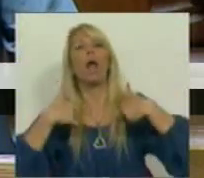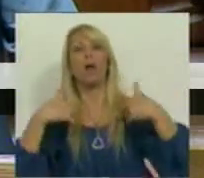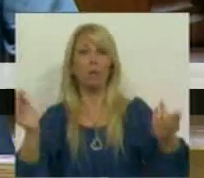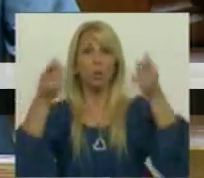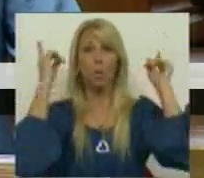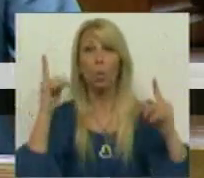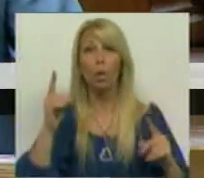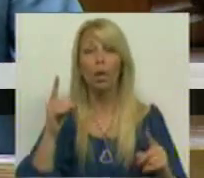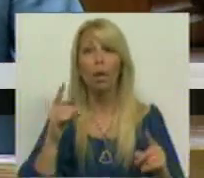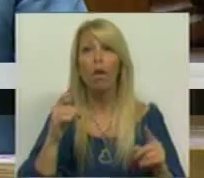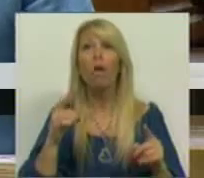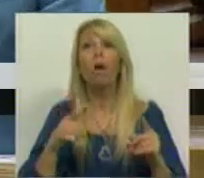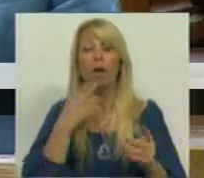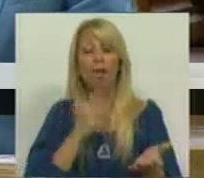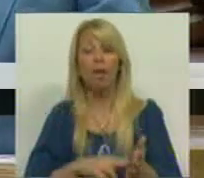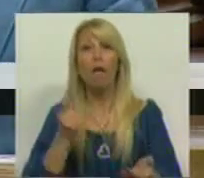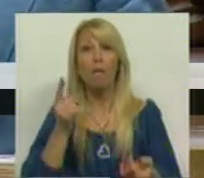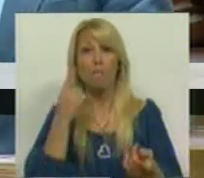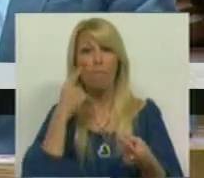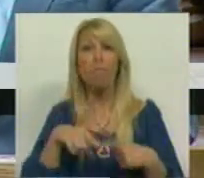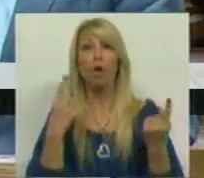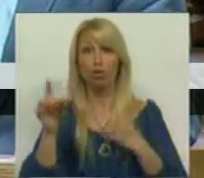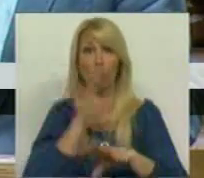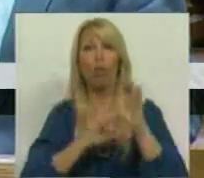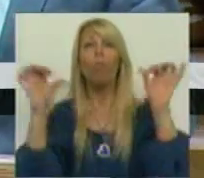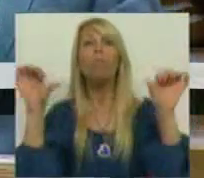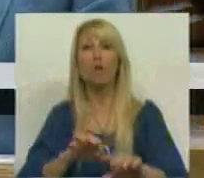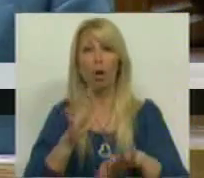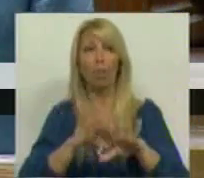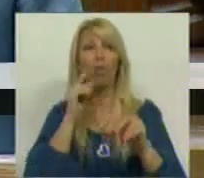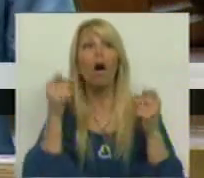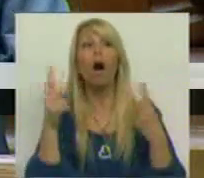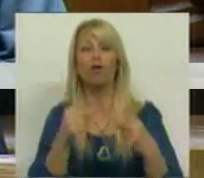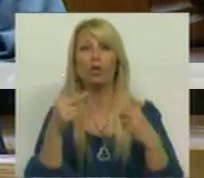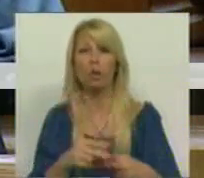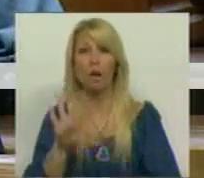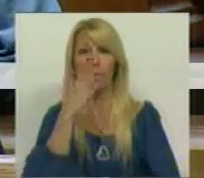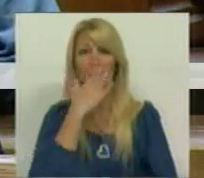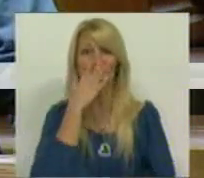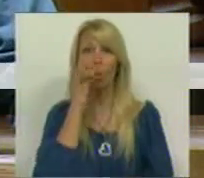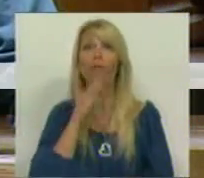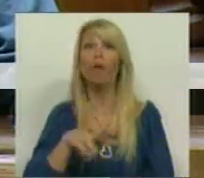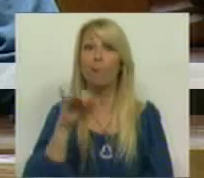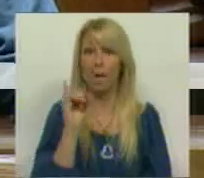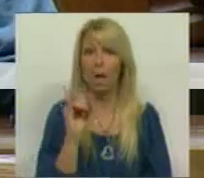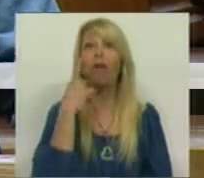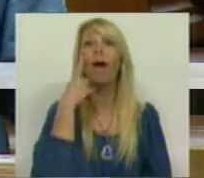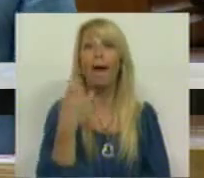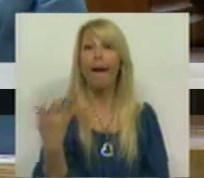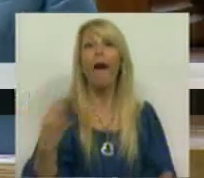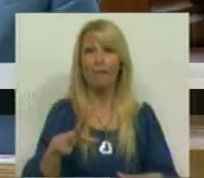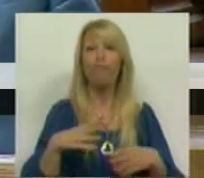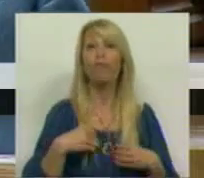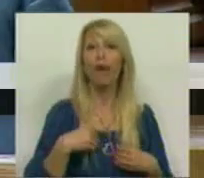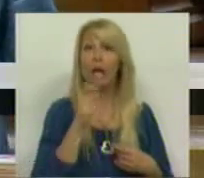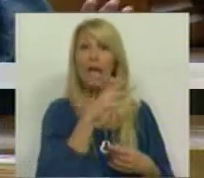demonstra que a Europa está cada vez pior nas mãos da austeridade. Mas se o FMI reconheceu que errou, não ouvimos